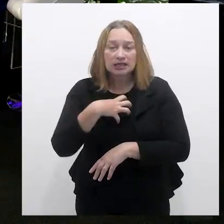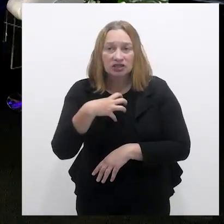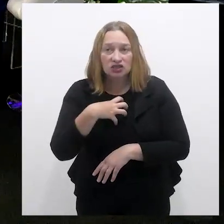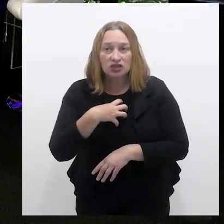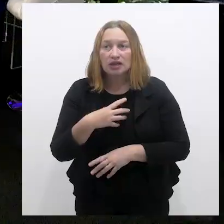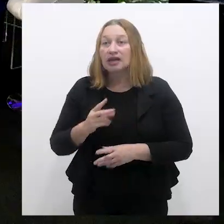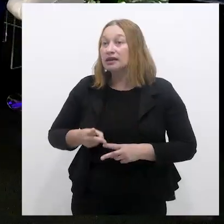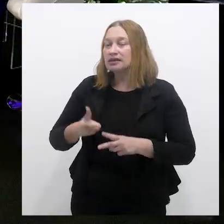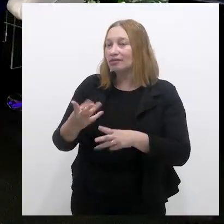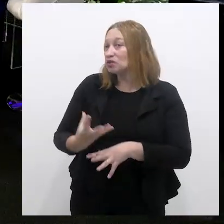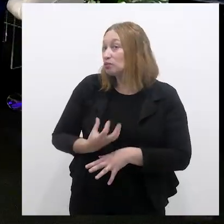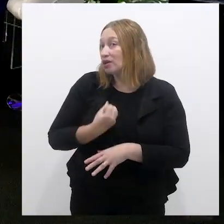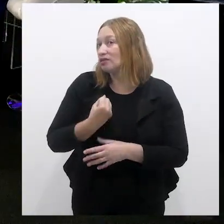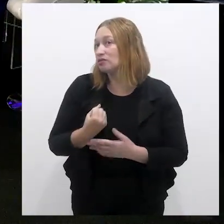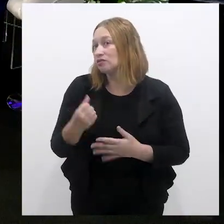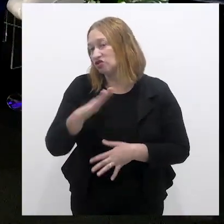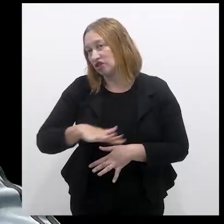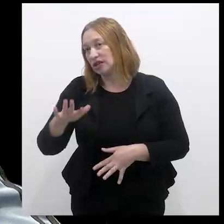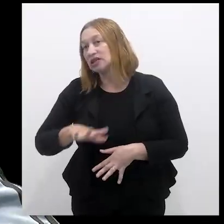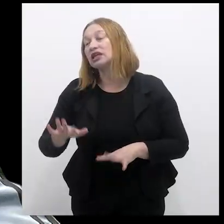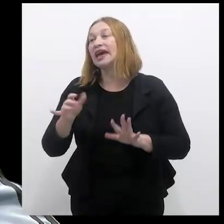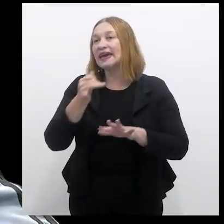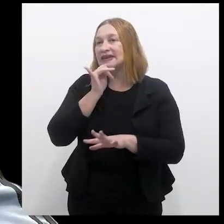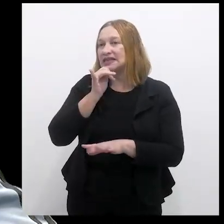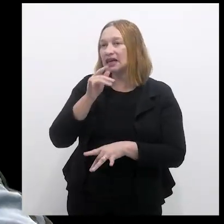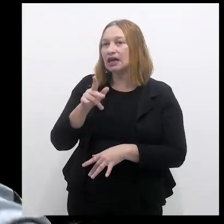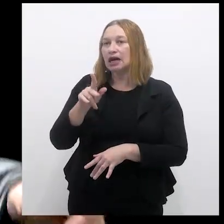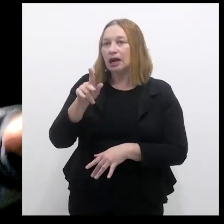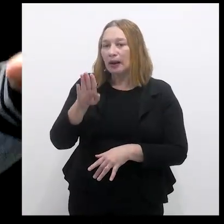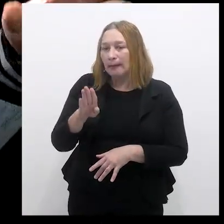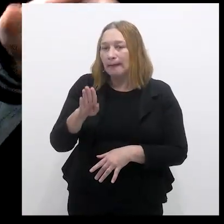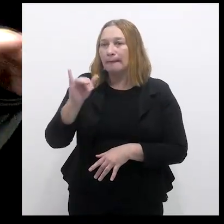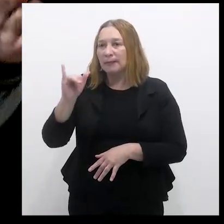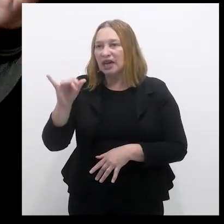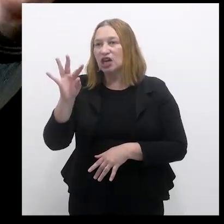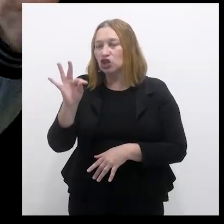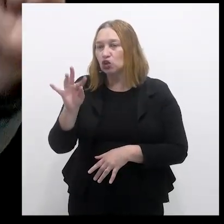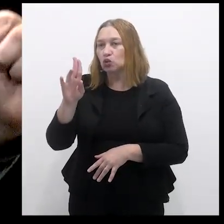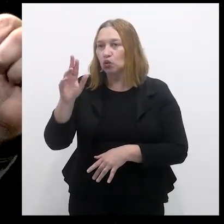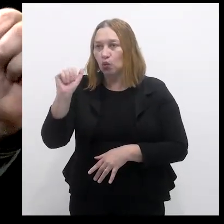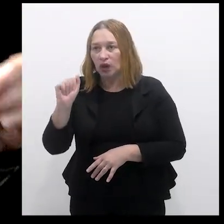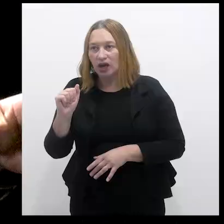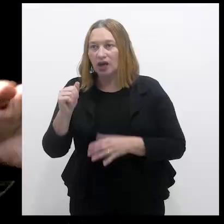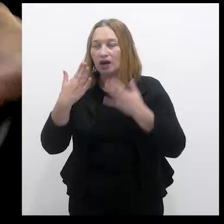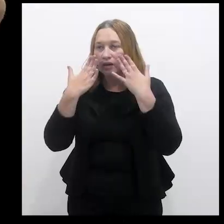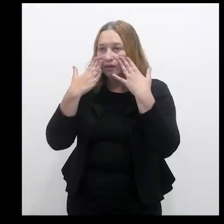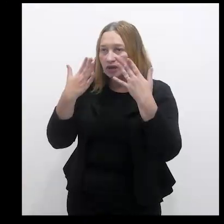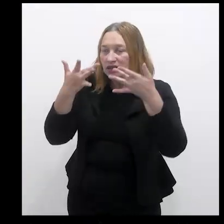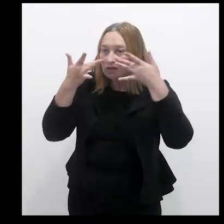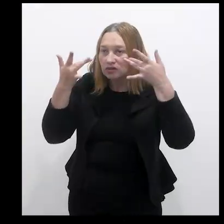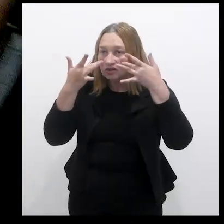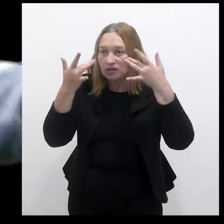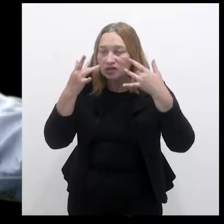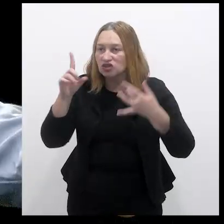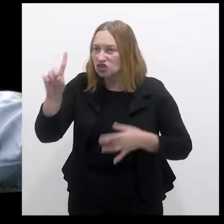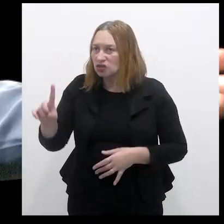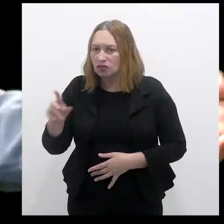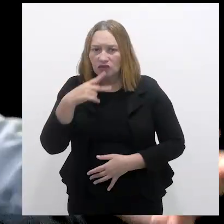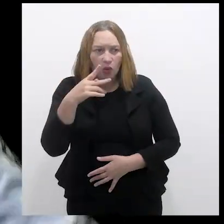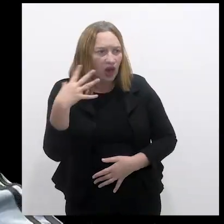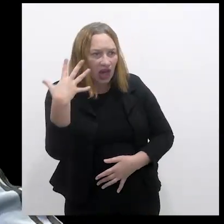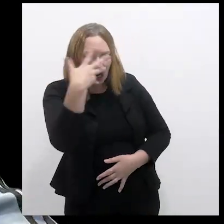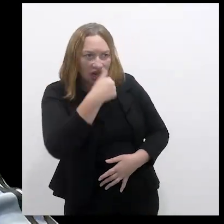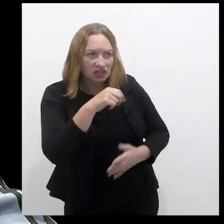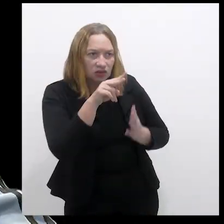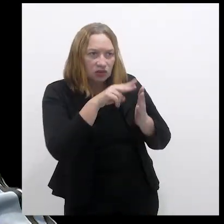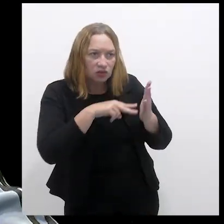de compreender e sentir. E a gente sempre se surpreende. Sim. Quando a gente fala, por exemplo, o Bituca mesmo, que foi um espetáculo, quando eu entreguei o texto pro